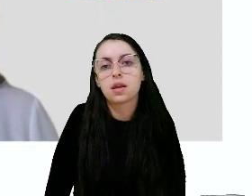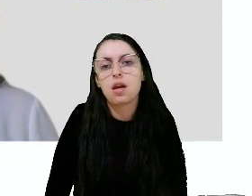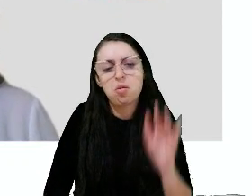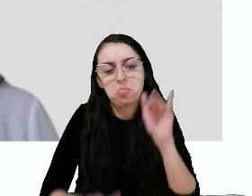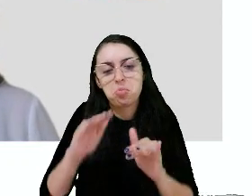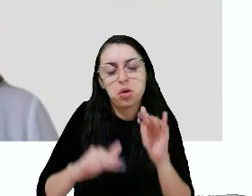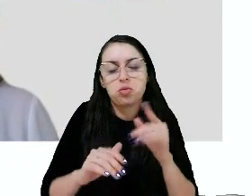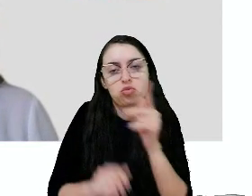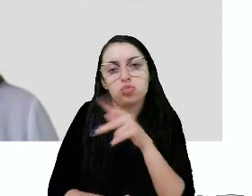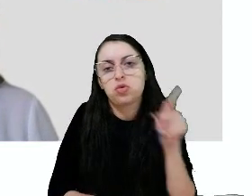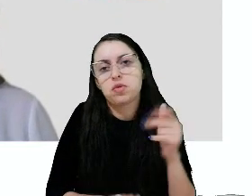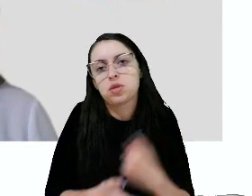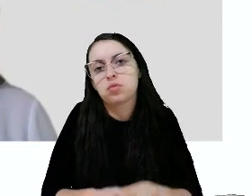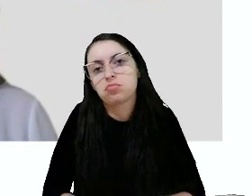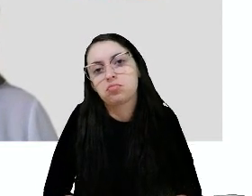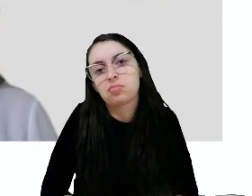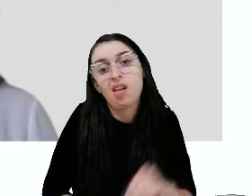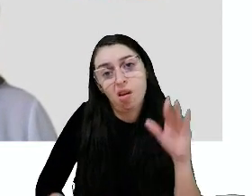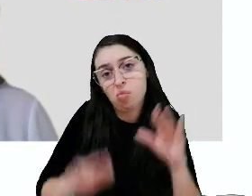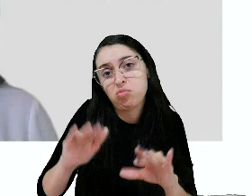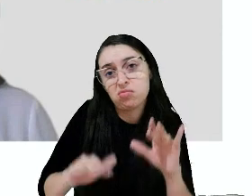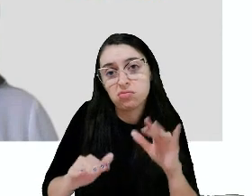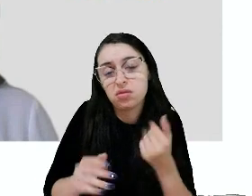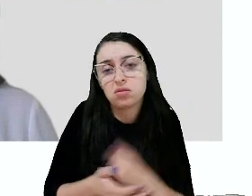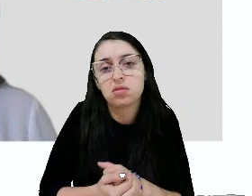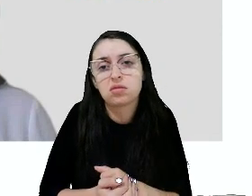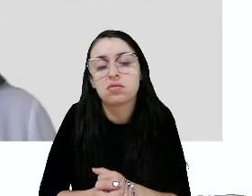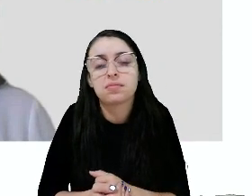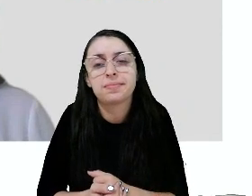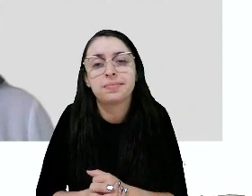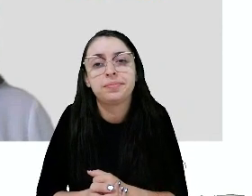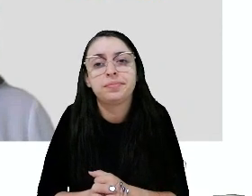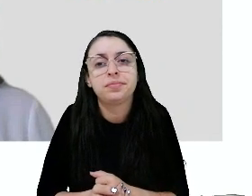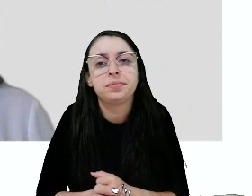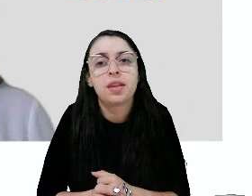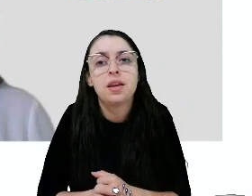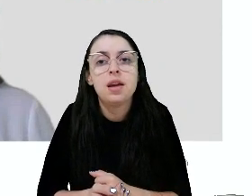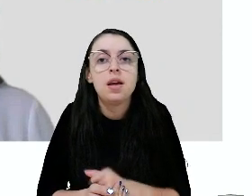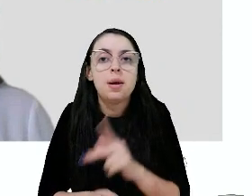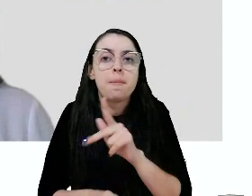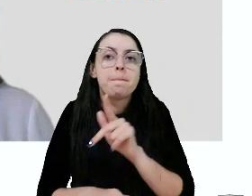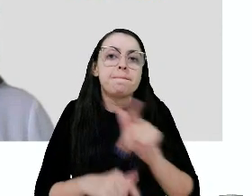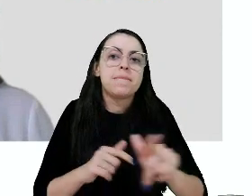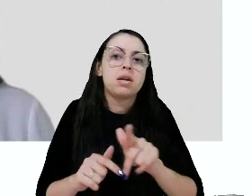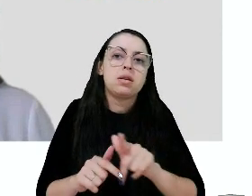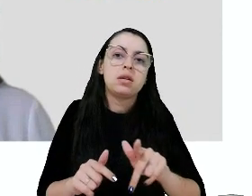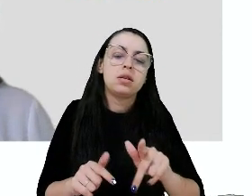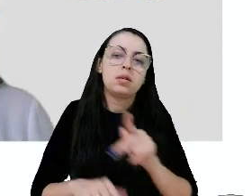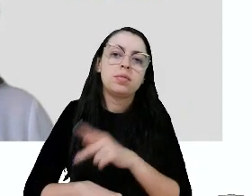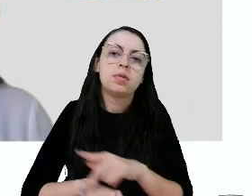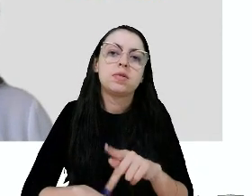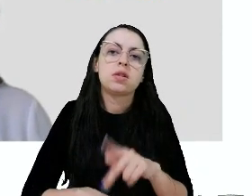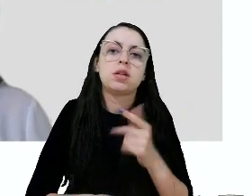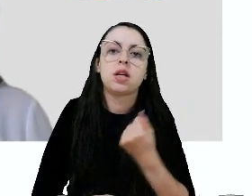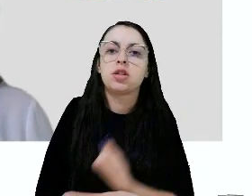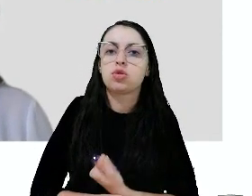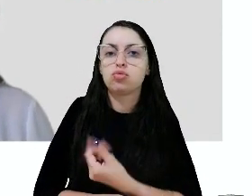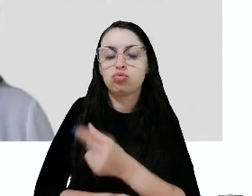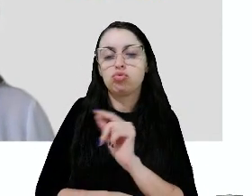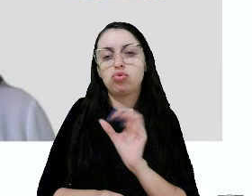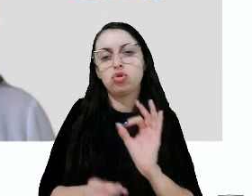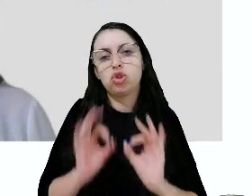alguns, nós acadêmicos, professores, e alguns, efetivamente, né, profissionais da área do direito e